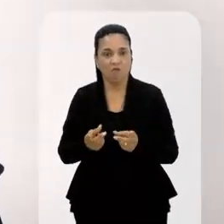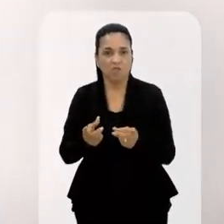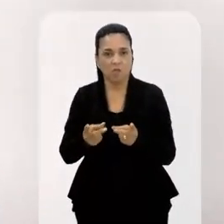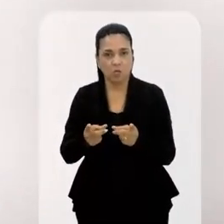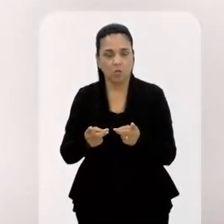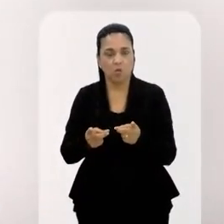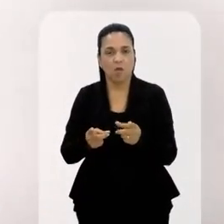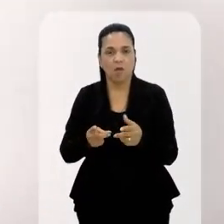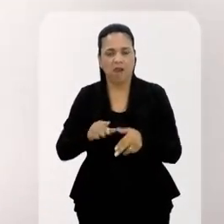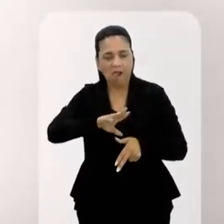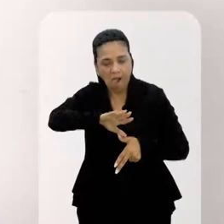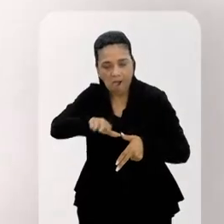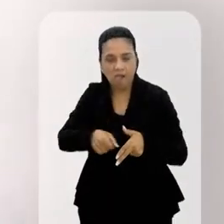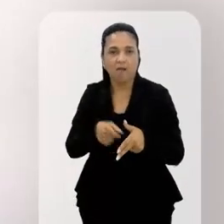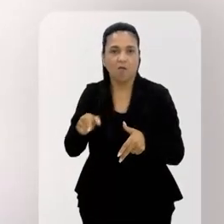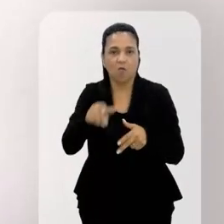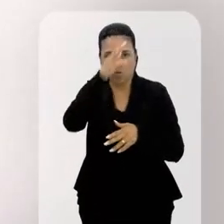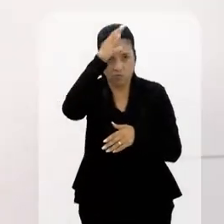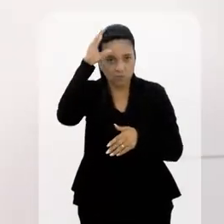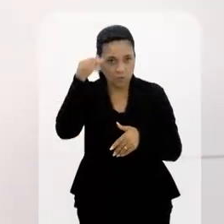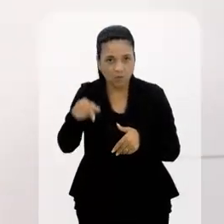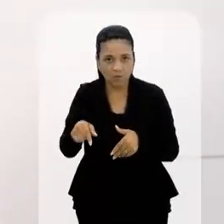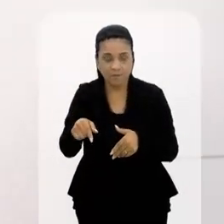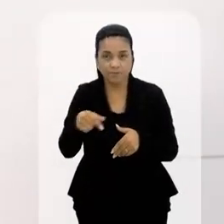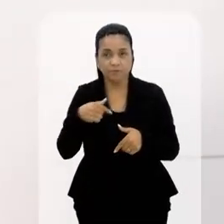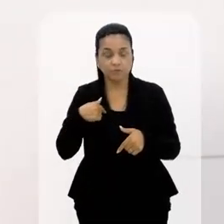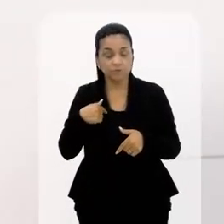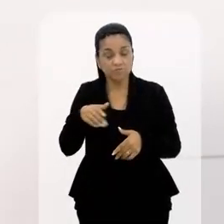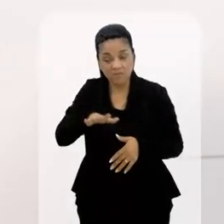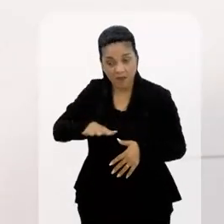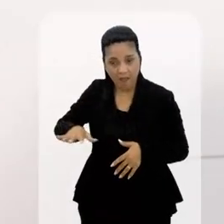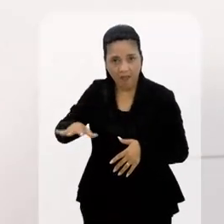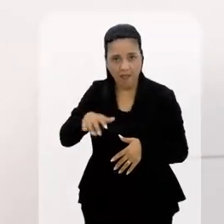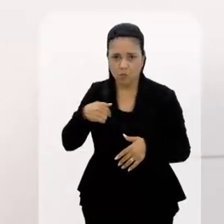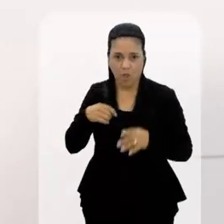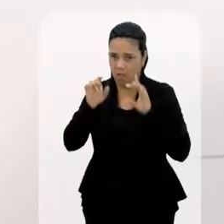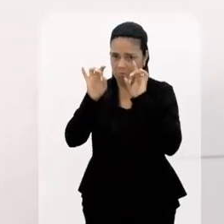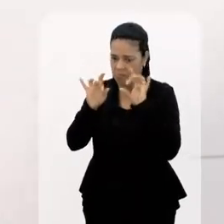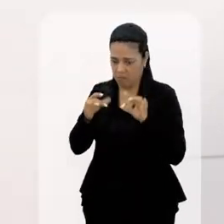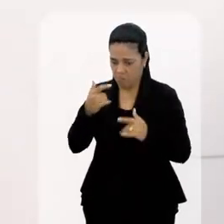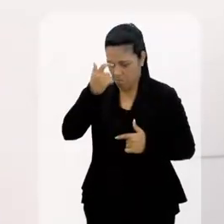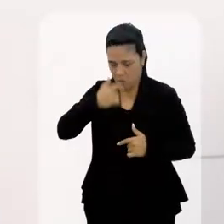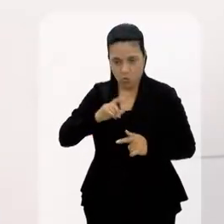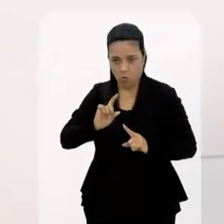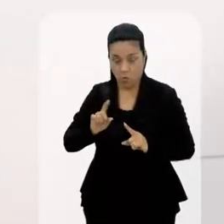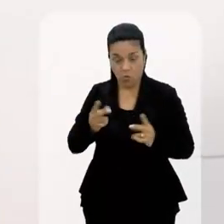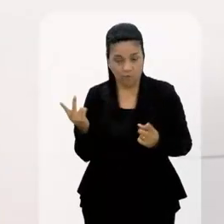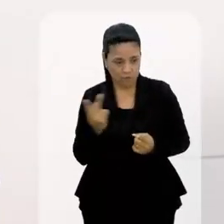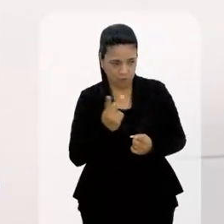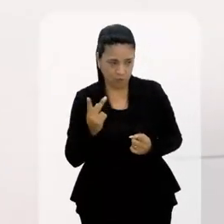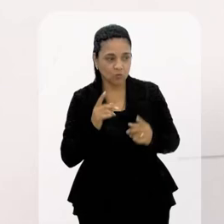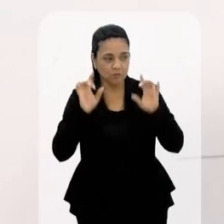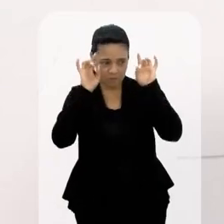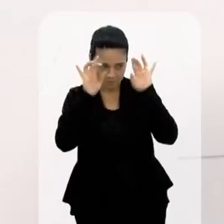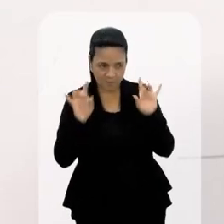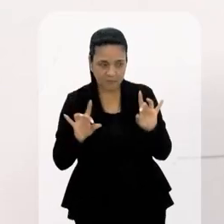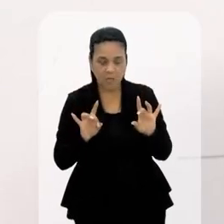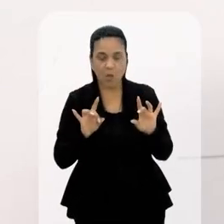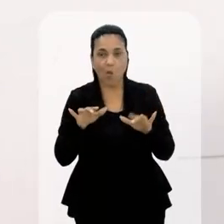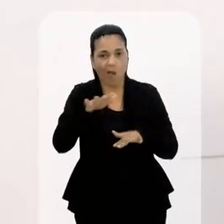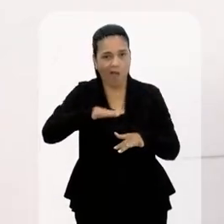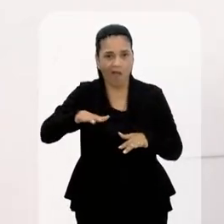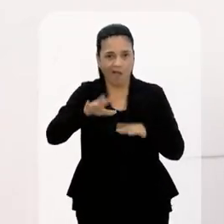a lesar o consumidor. Temos, inclusive, nessa área, eu confesso aqui que não é a minha especialização. Eu estou aqui com os dois especialistas, estou muito mais